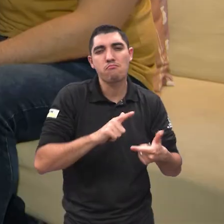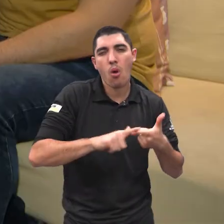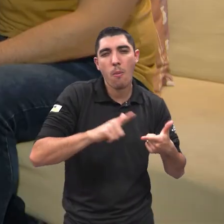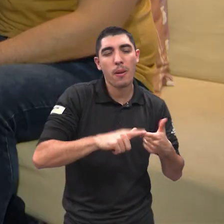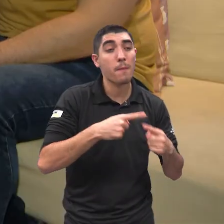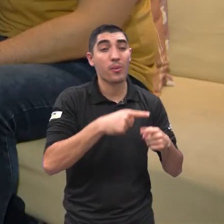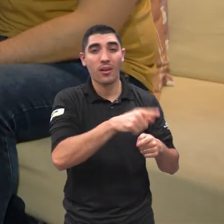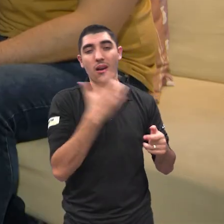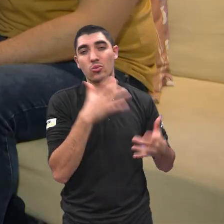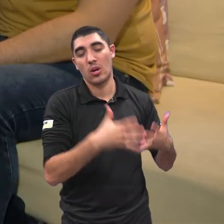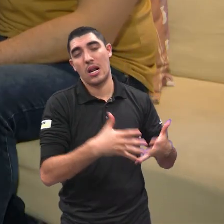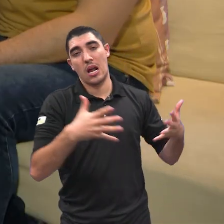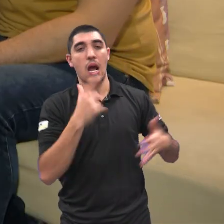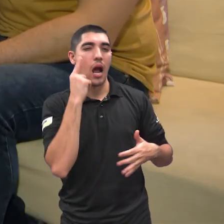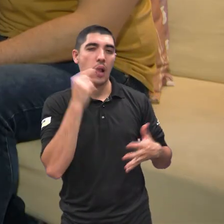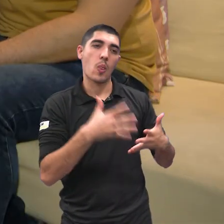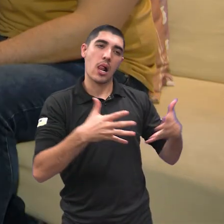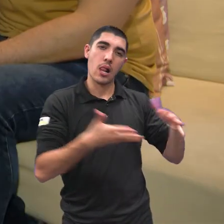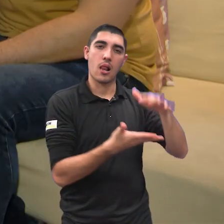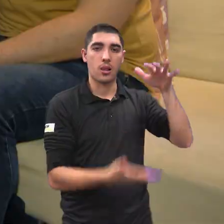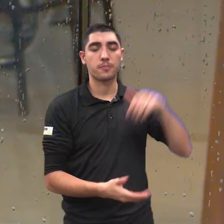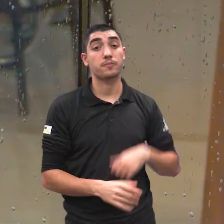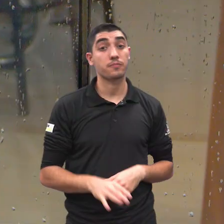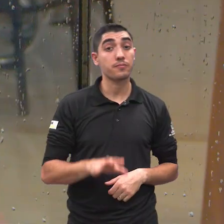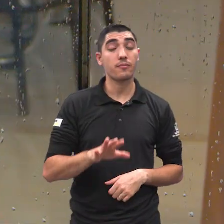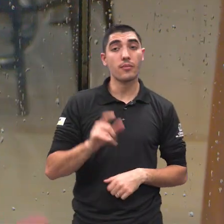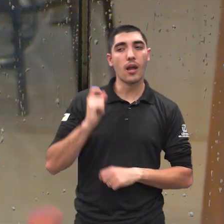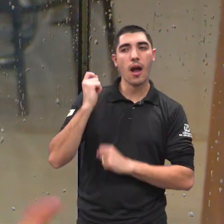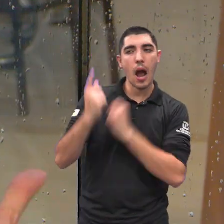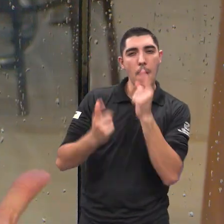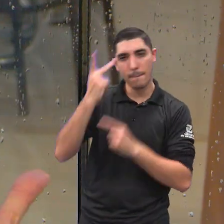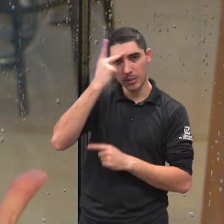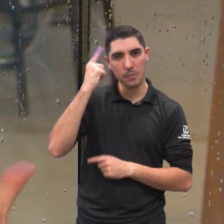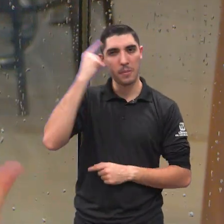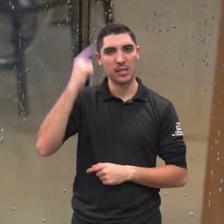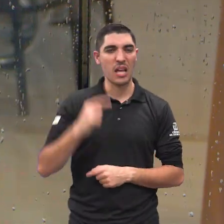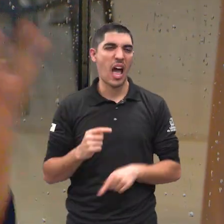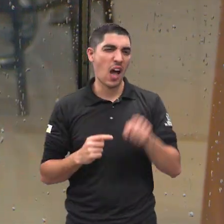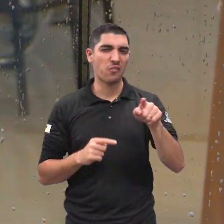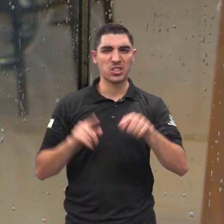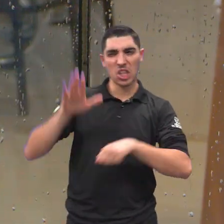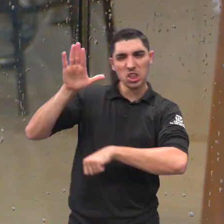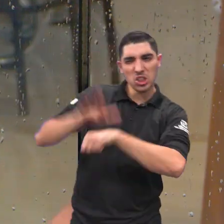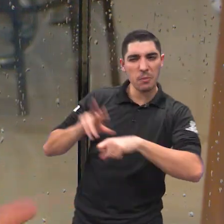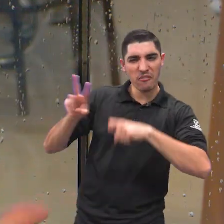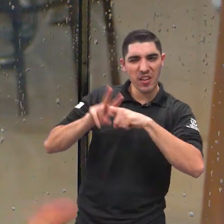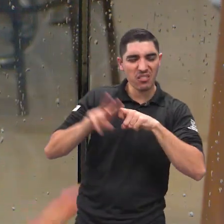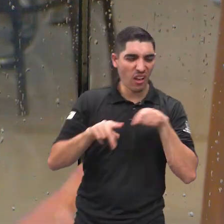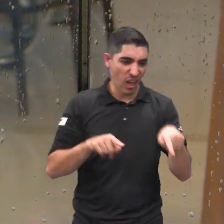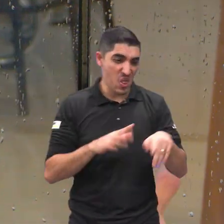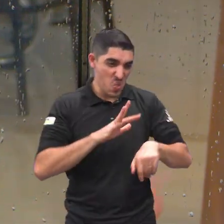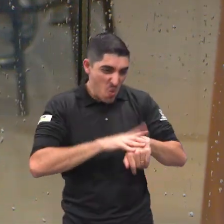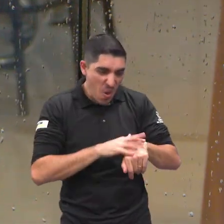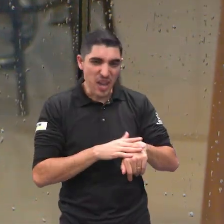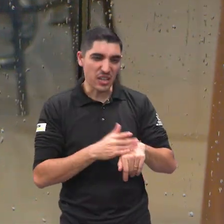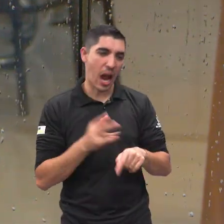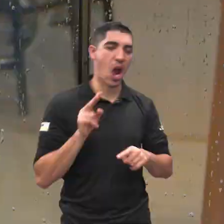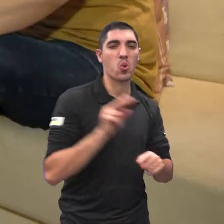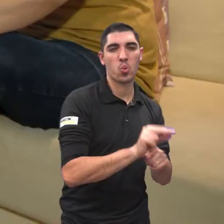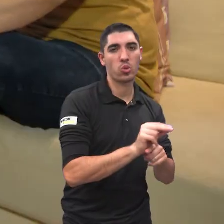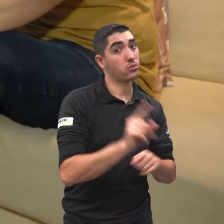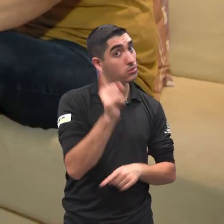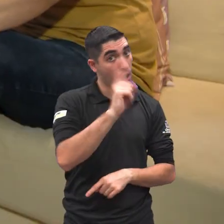a caminhada, prejudica a alimentação, uma coisa meio que puxa a outra. Tem muita gente que ainda tem essa crença de que você só chama o veterinário quando o animal está doente.